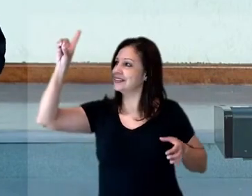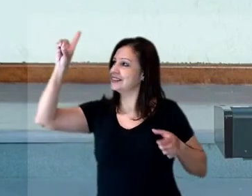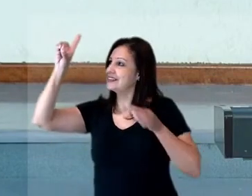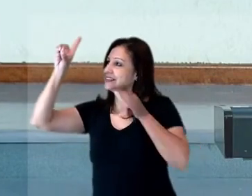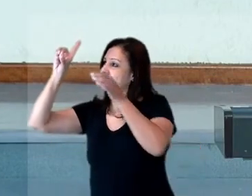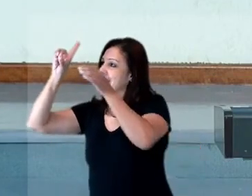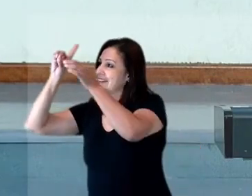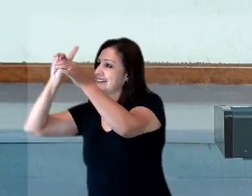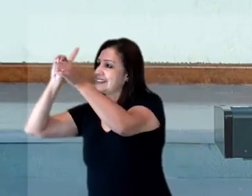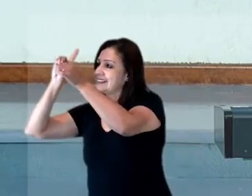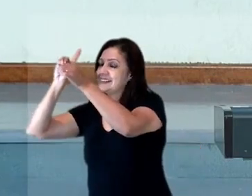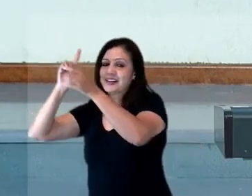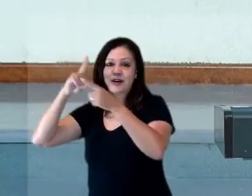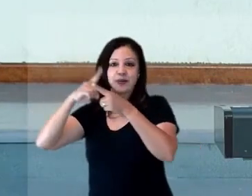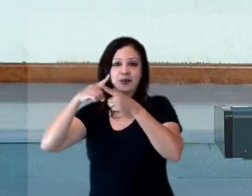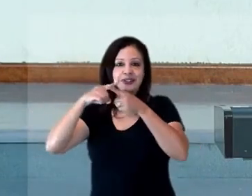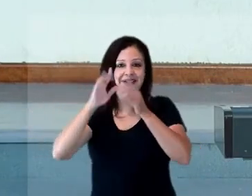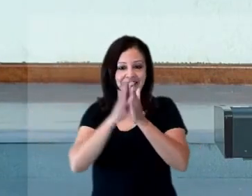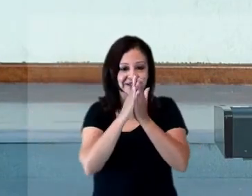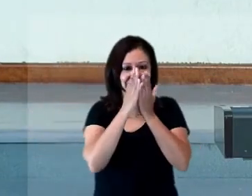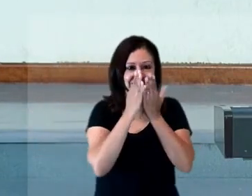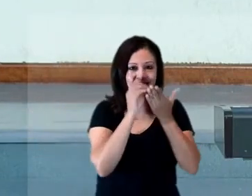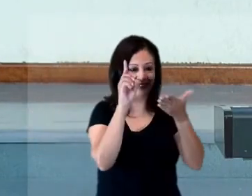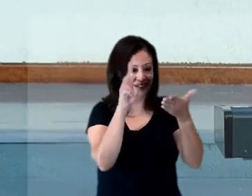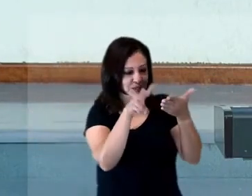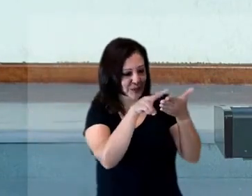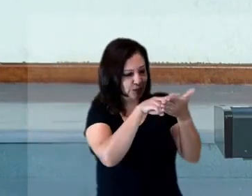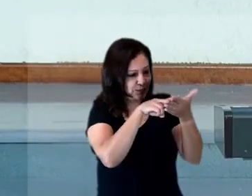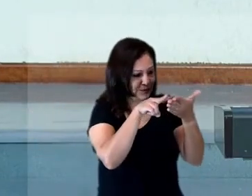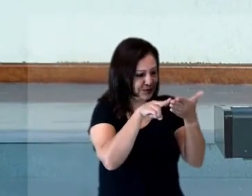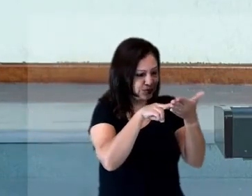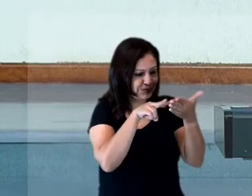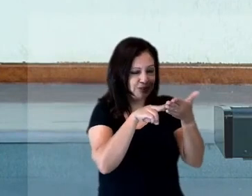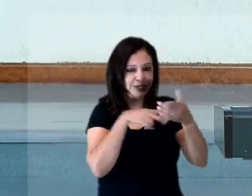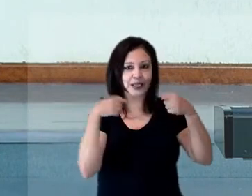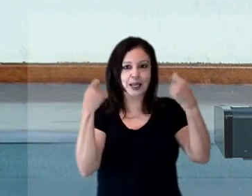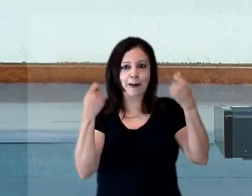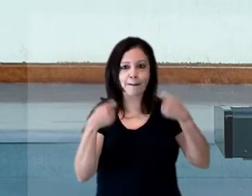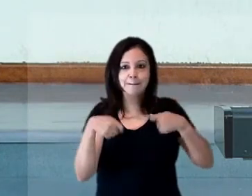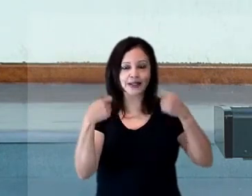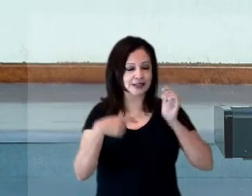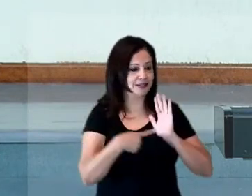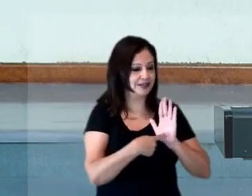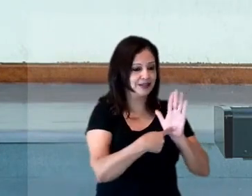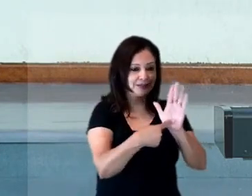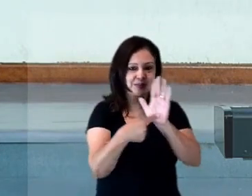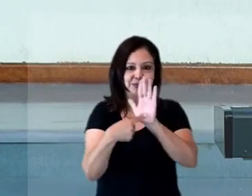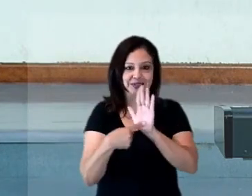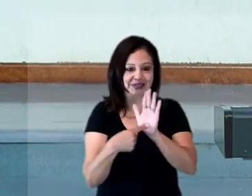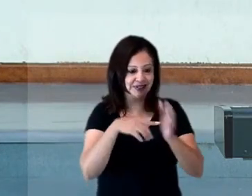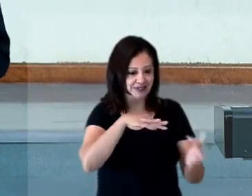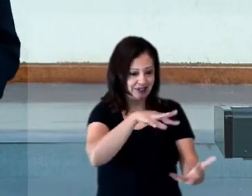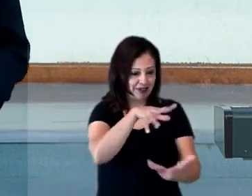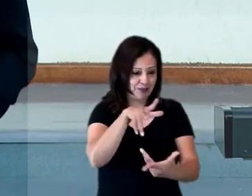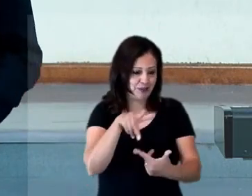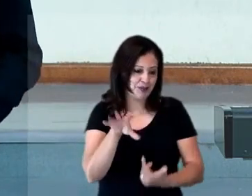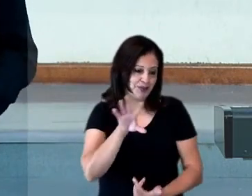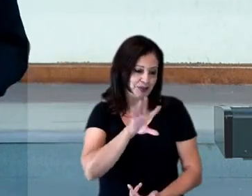do Senhor e precisamos demonstrar este amor às pessoas que ainda não conhecem a